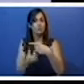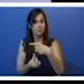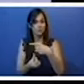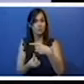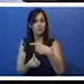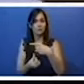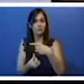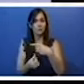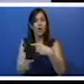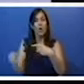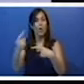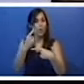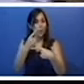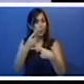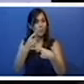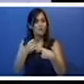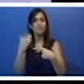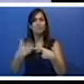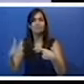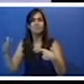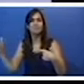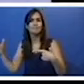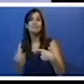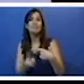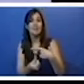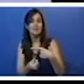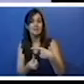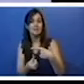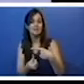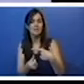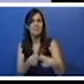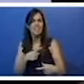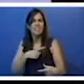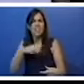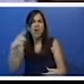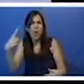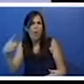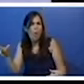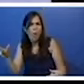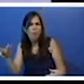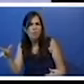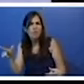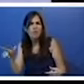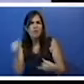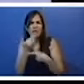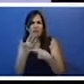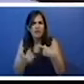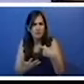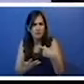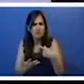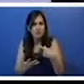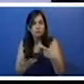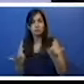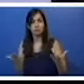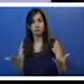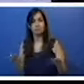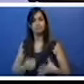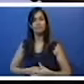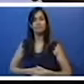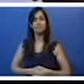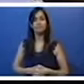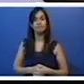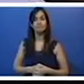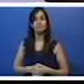uma parte de seis Será que tem alguma outra fração que representa uma parte dessa